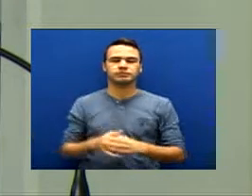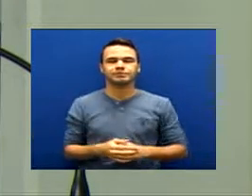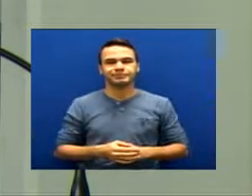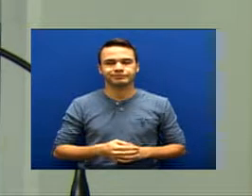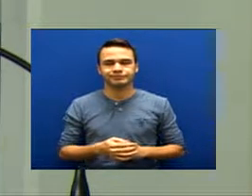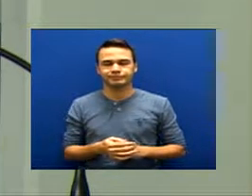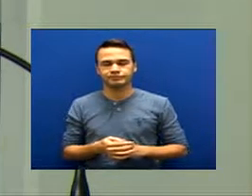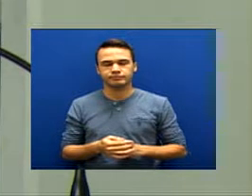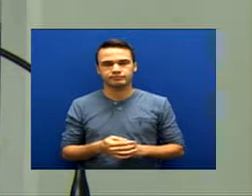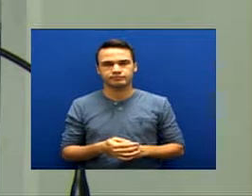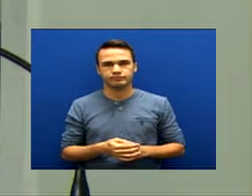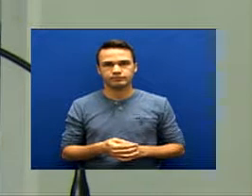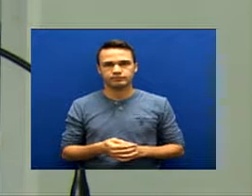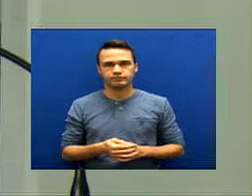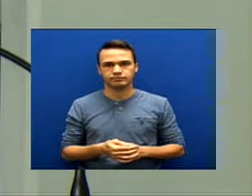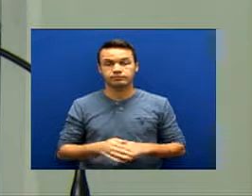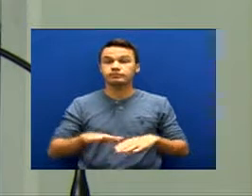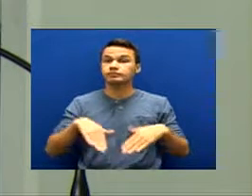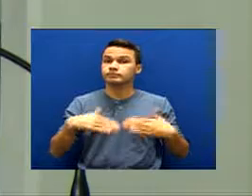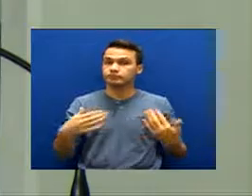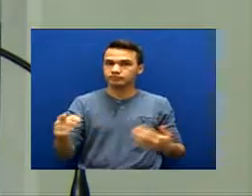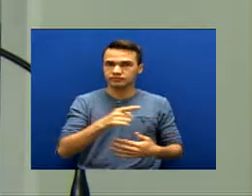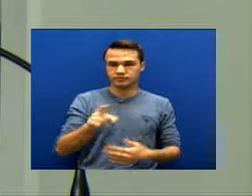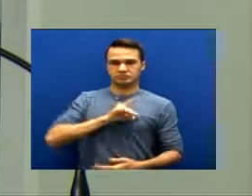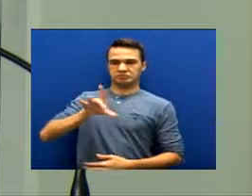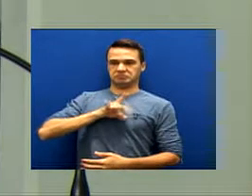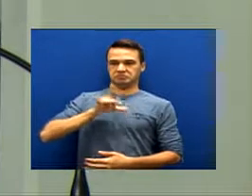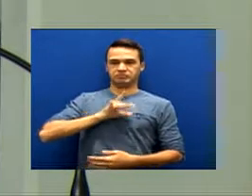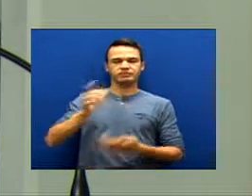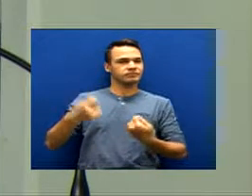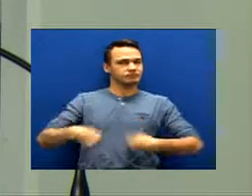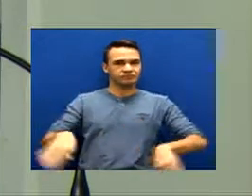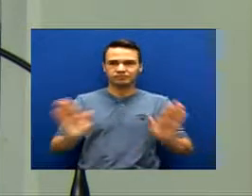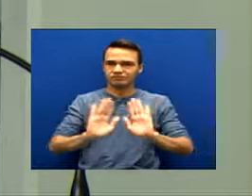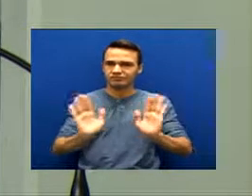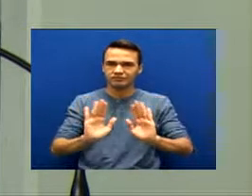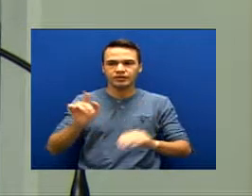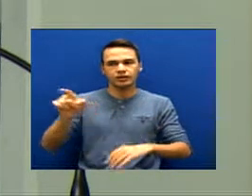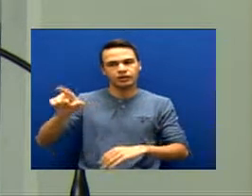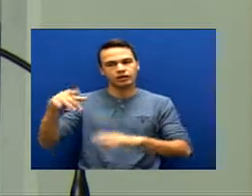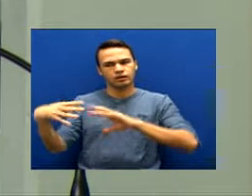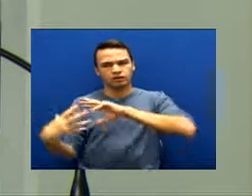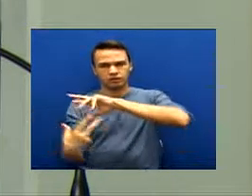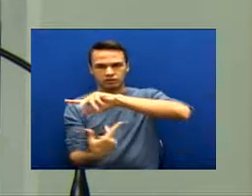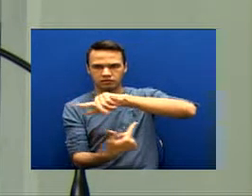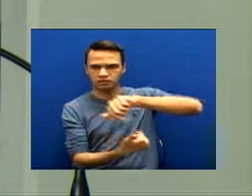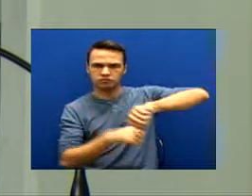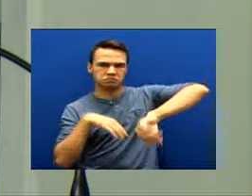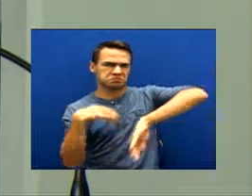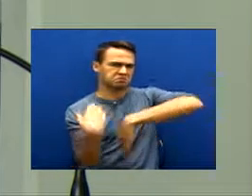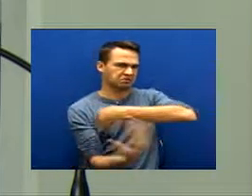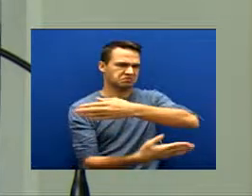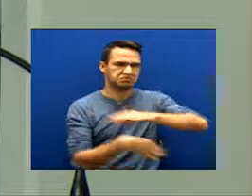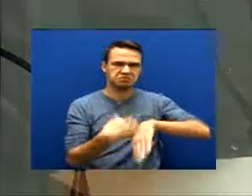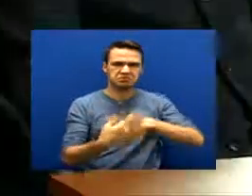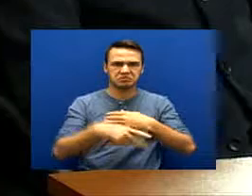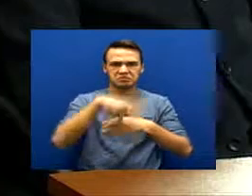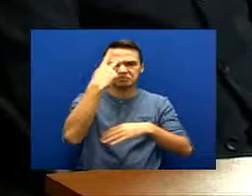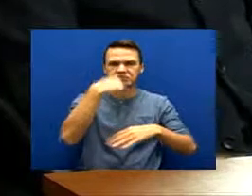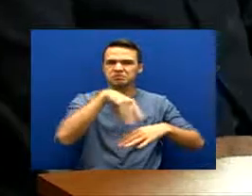socorro presente nas tribulações. Diante do quadro de medo, de insegurança que